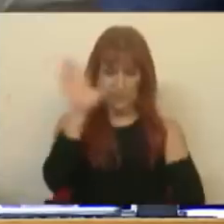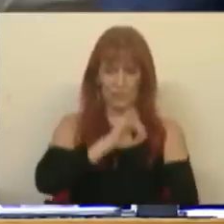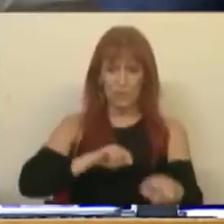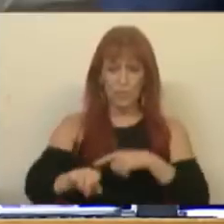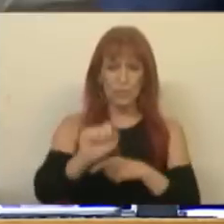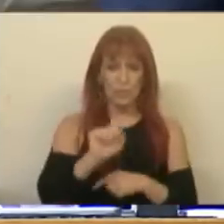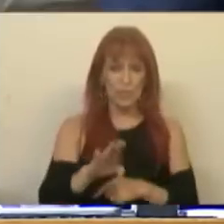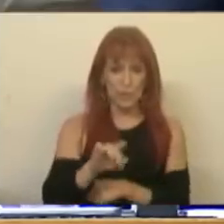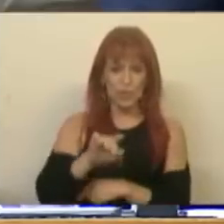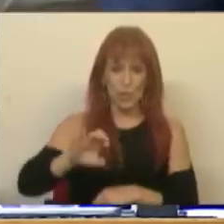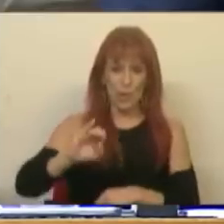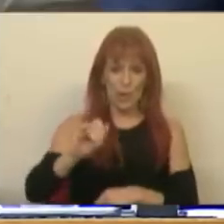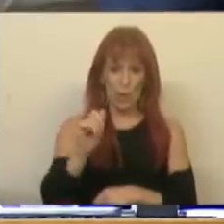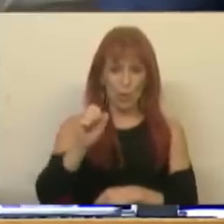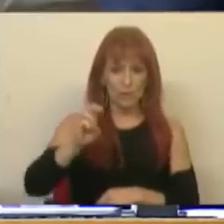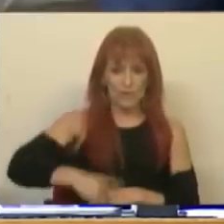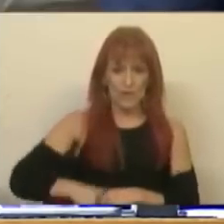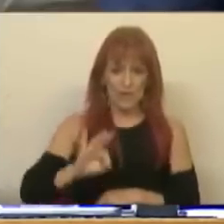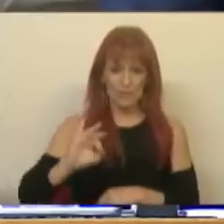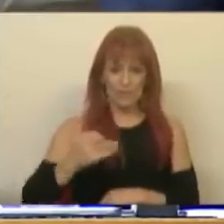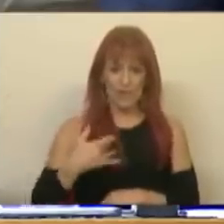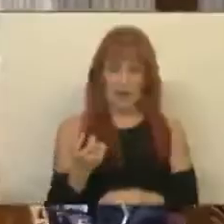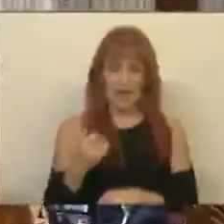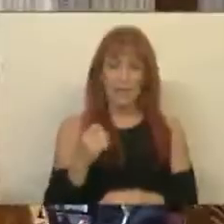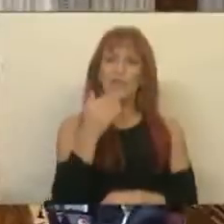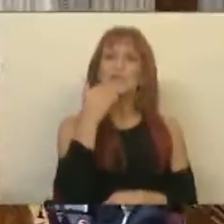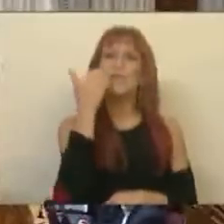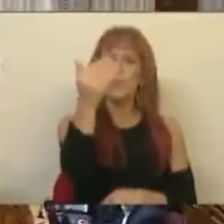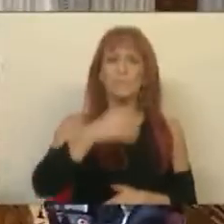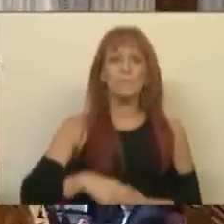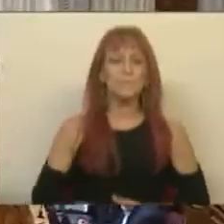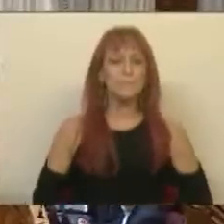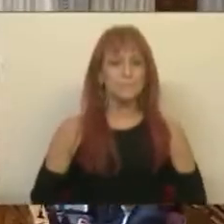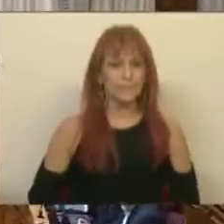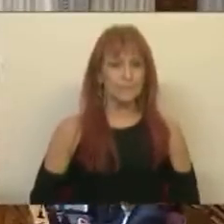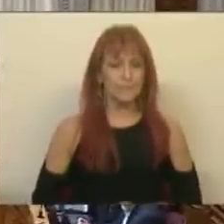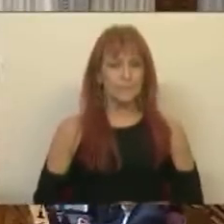palavra o senhor Deputado João Coutinho de Figueiredo faça a favor